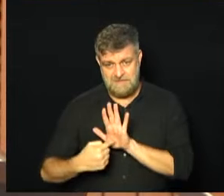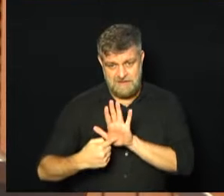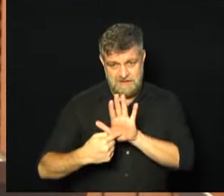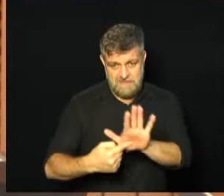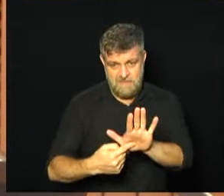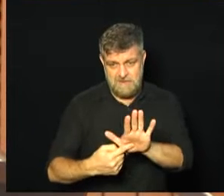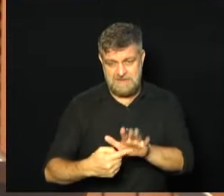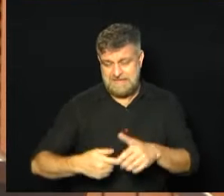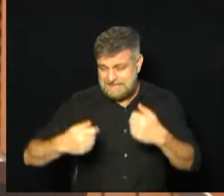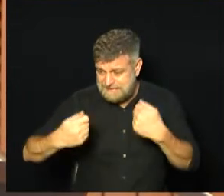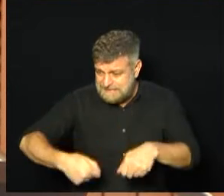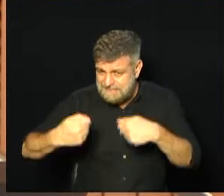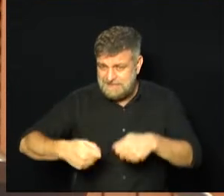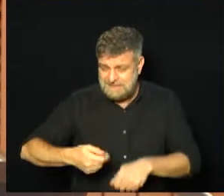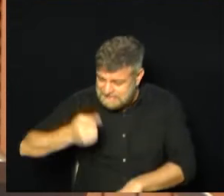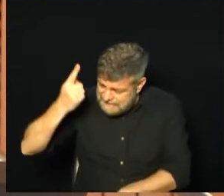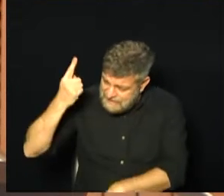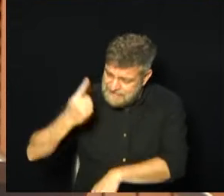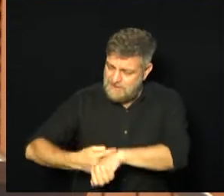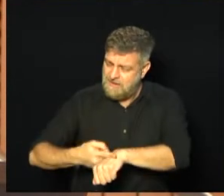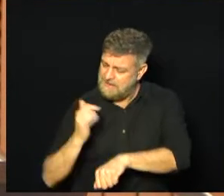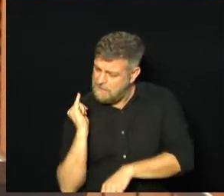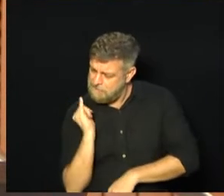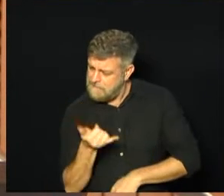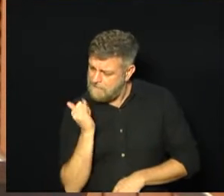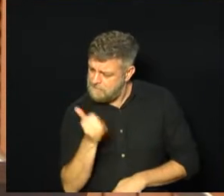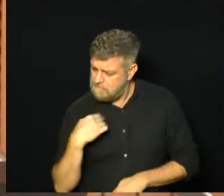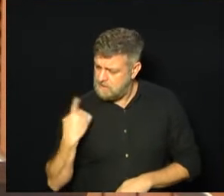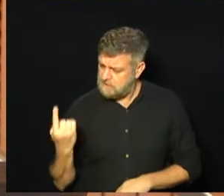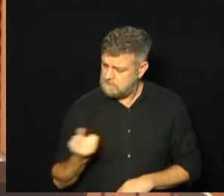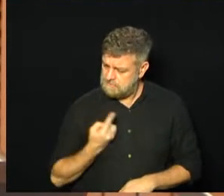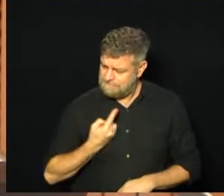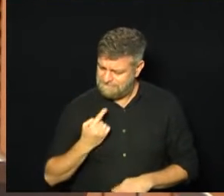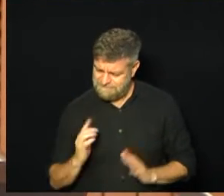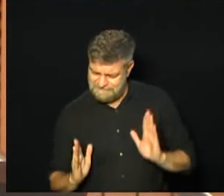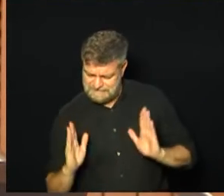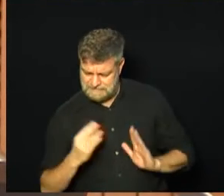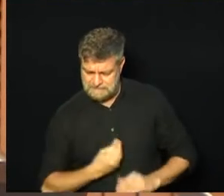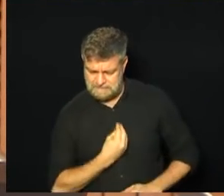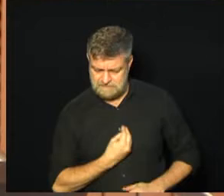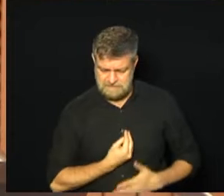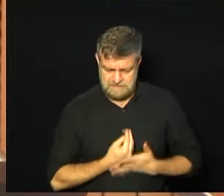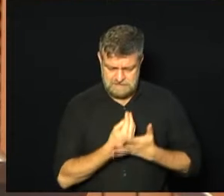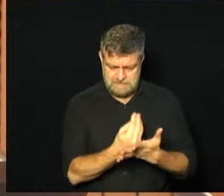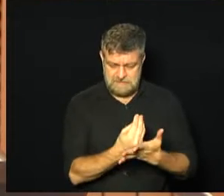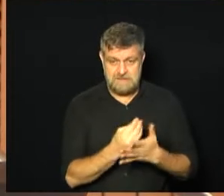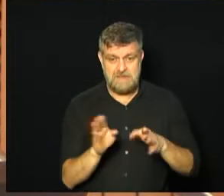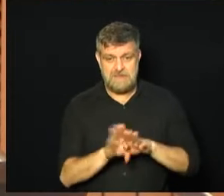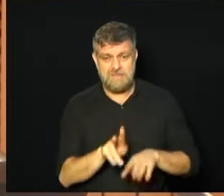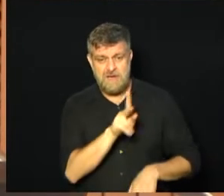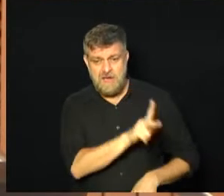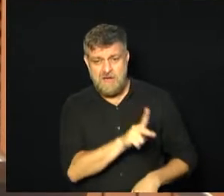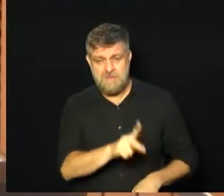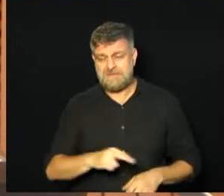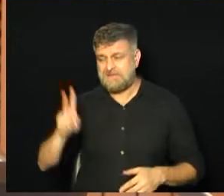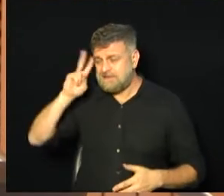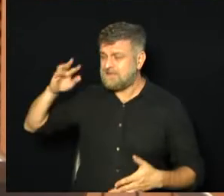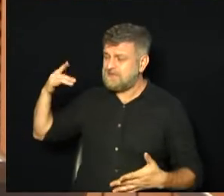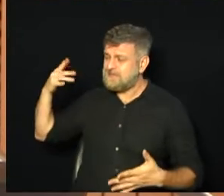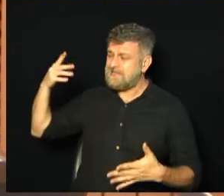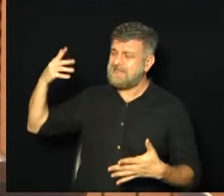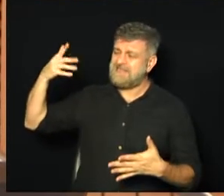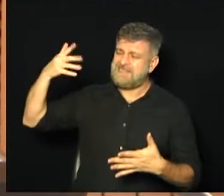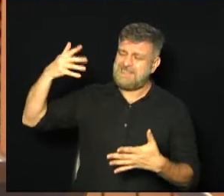da gente falar sobre esses momentos, sobre esse momento que a gente está vivendo, né, também nas palavras do professor Alberto, essa trajetória,